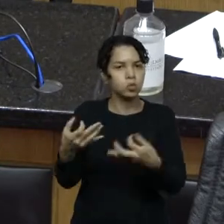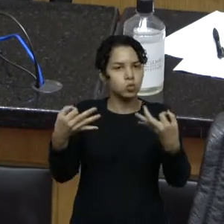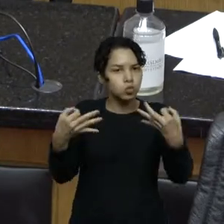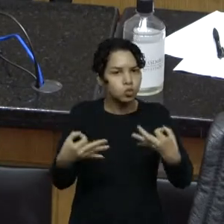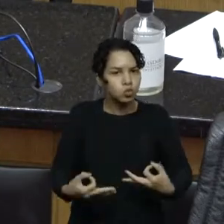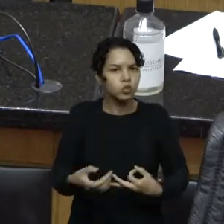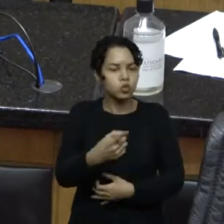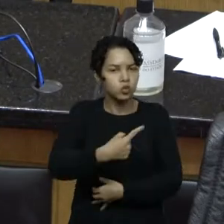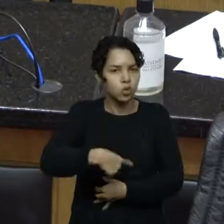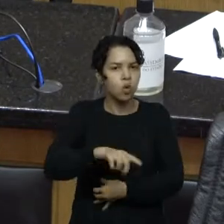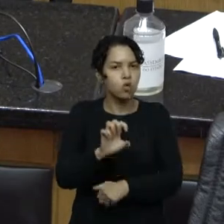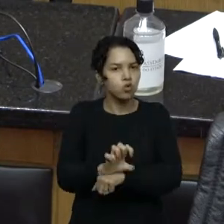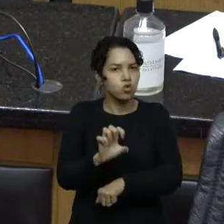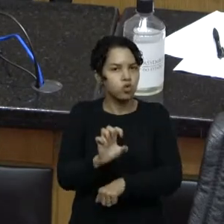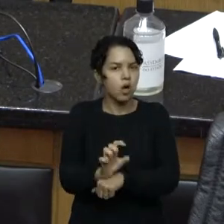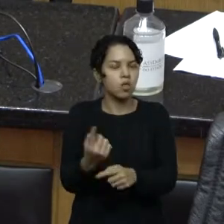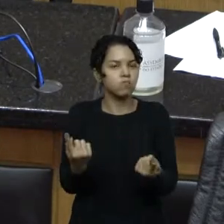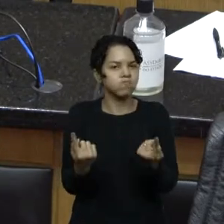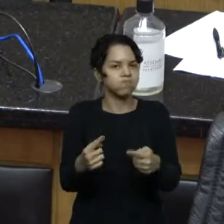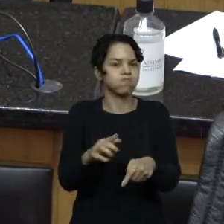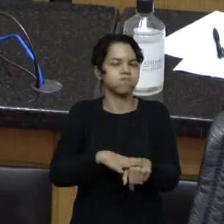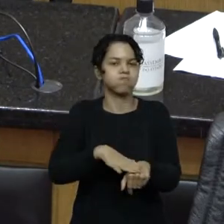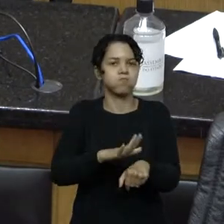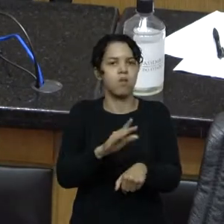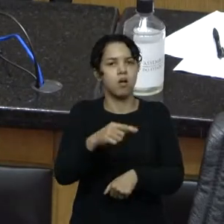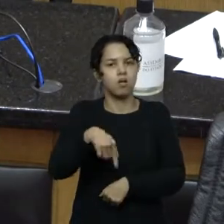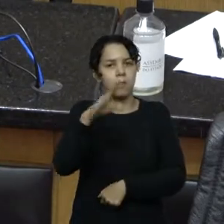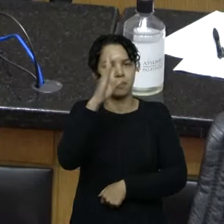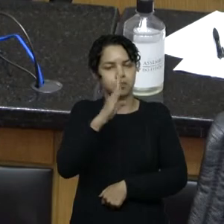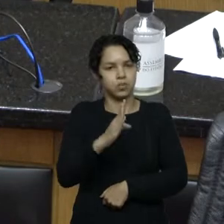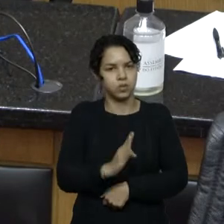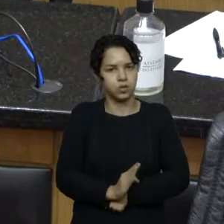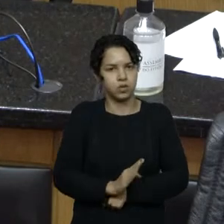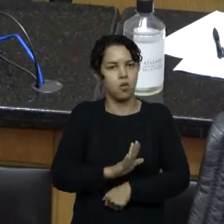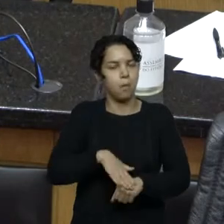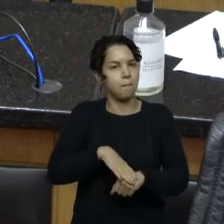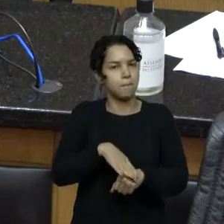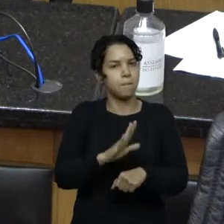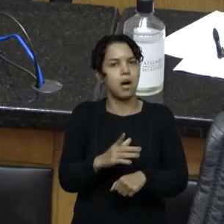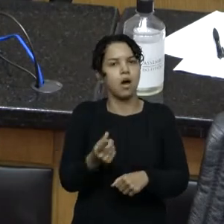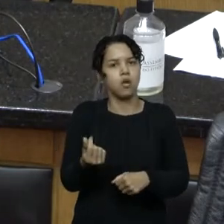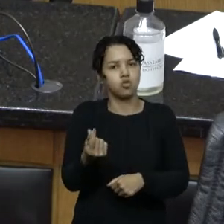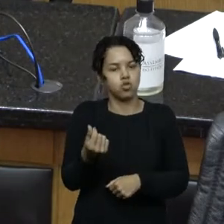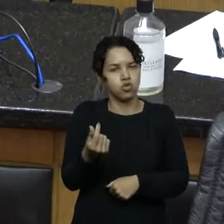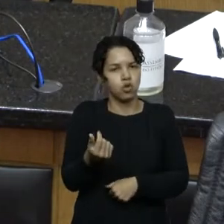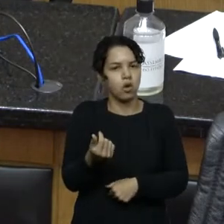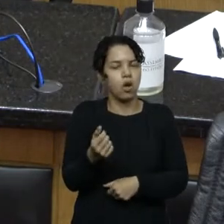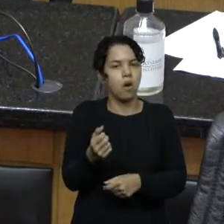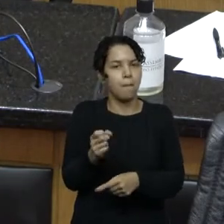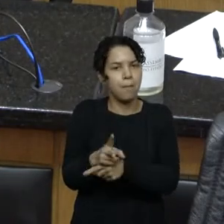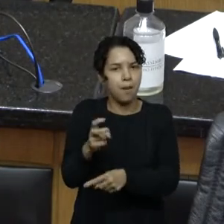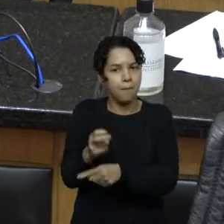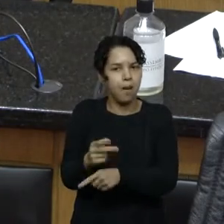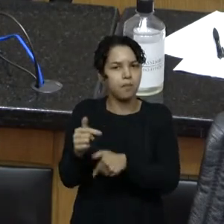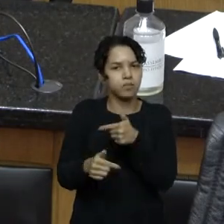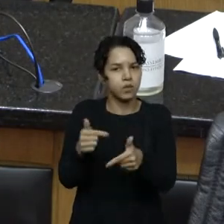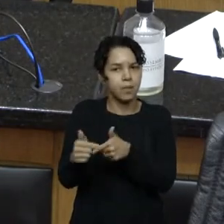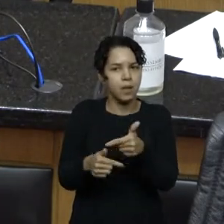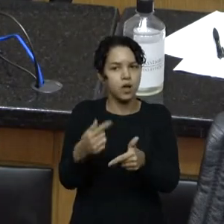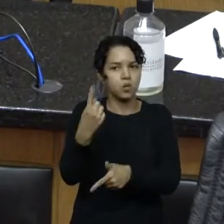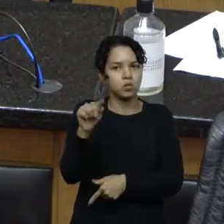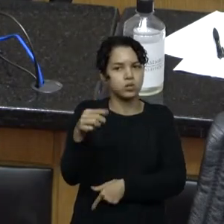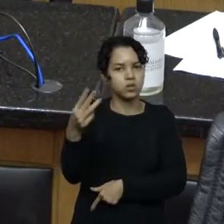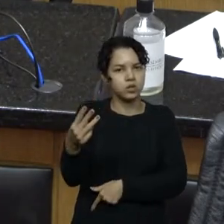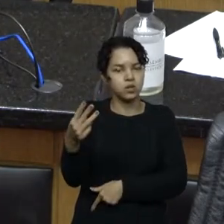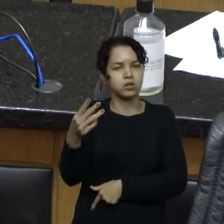tornou o estado mais competitivo desse país o que é um dos que mais geram emprego um terço dos empregos gerados no Brasil